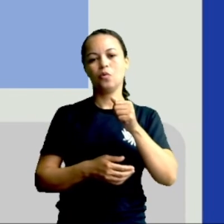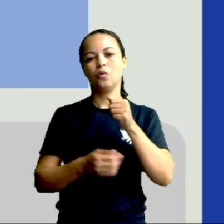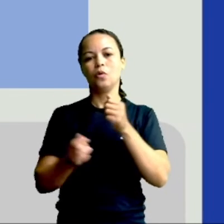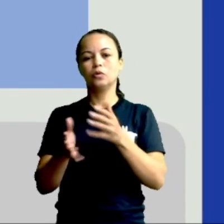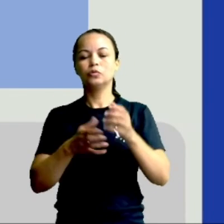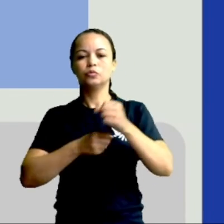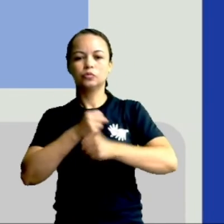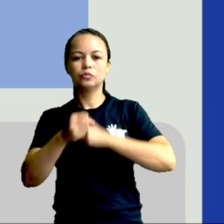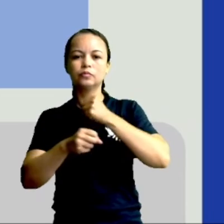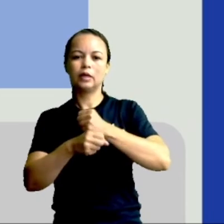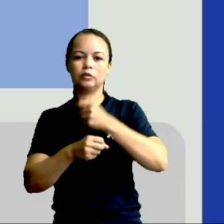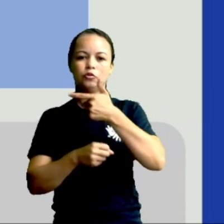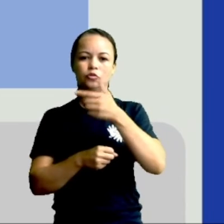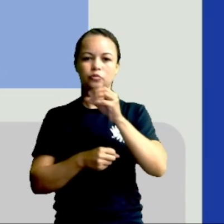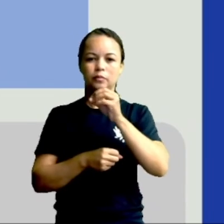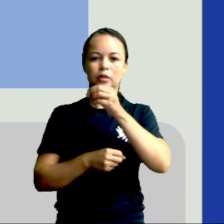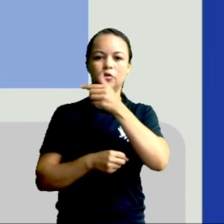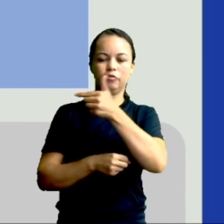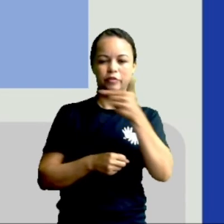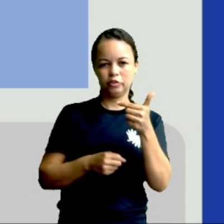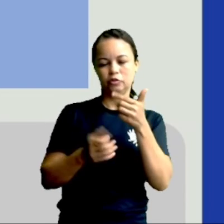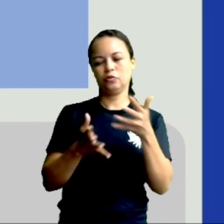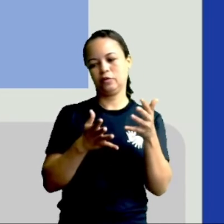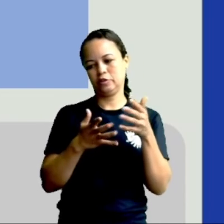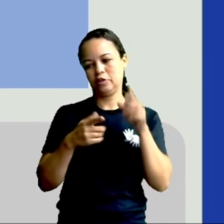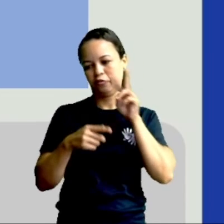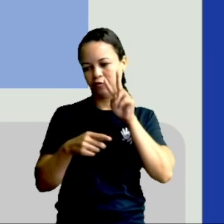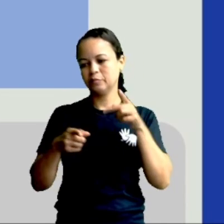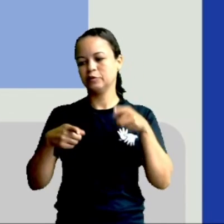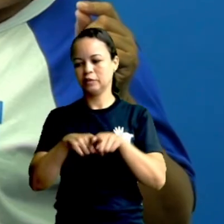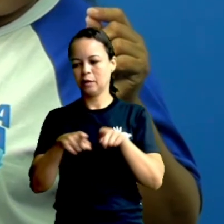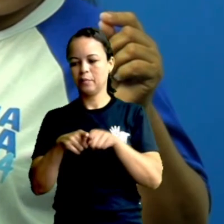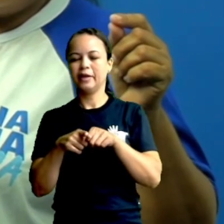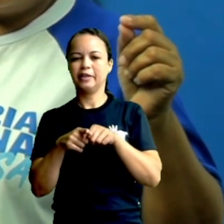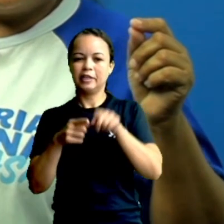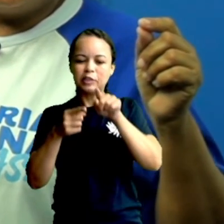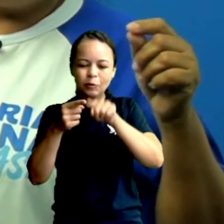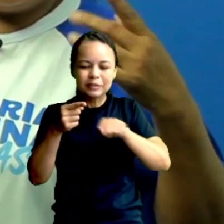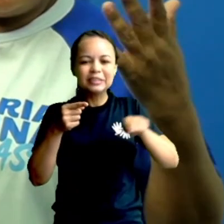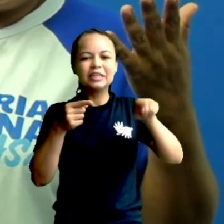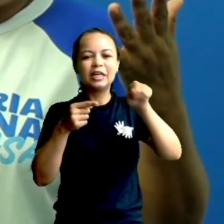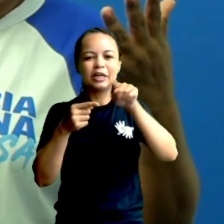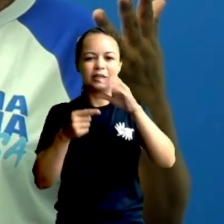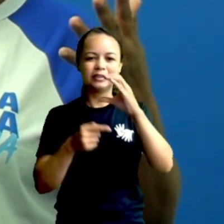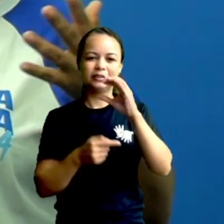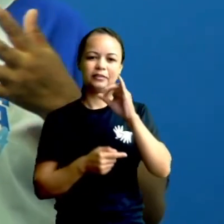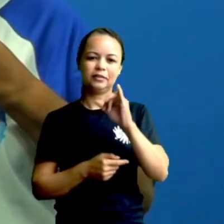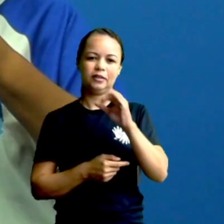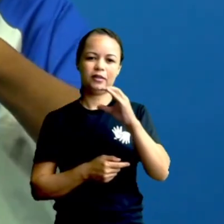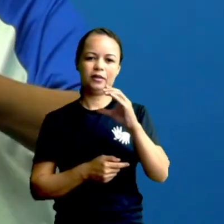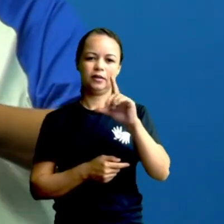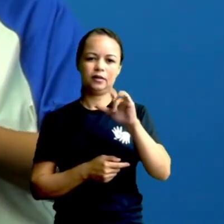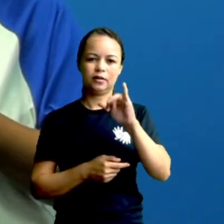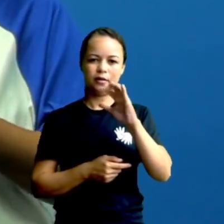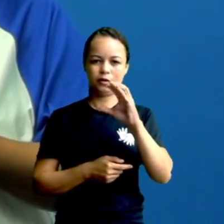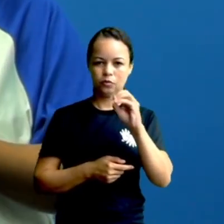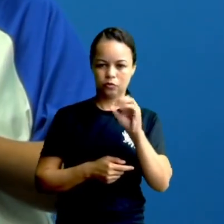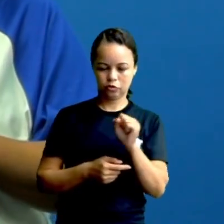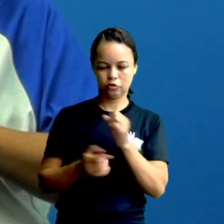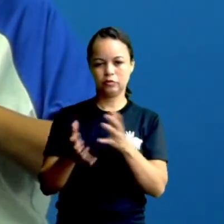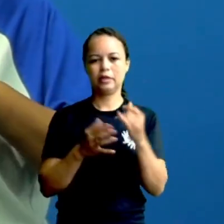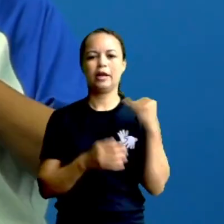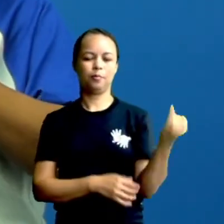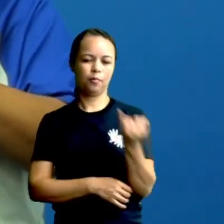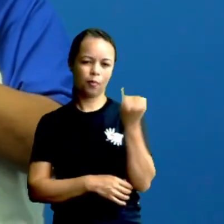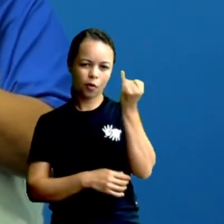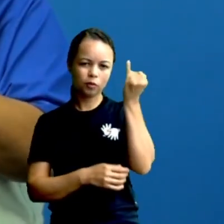vimos também que os fenômenos astronômicos são cíclicos. E aí, pessoal, nós vimos, né, que essa questão cíclica é muito